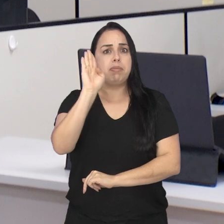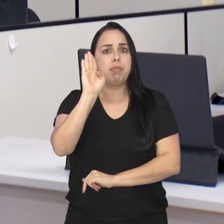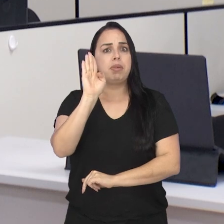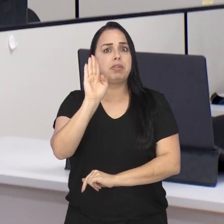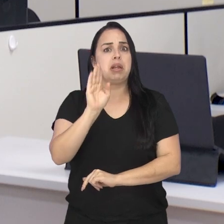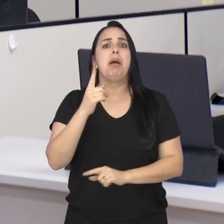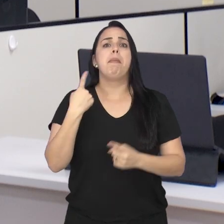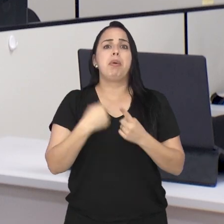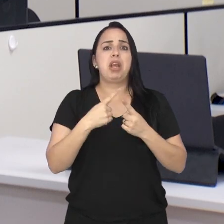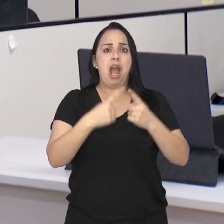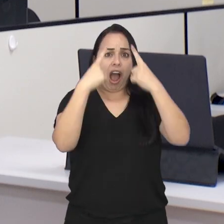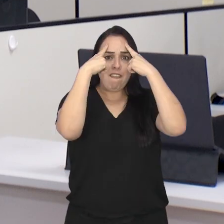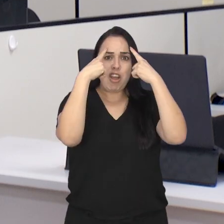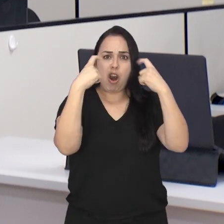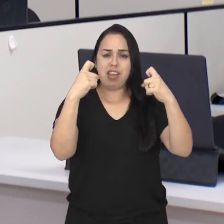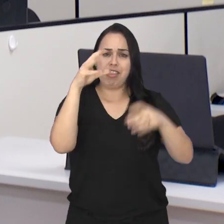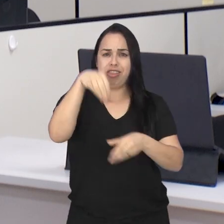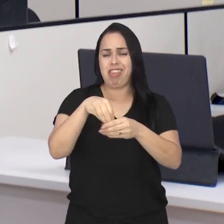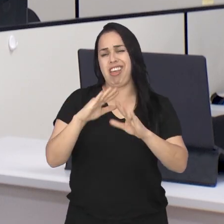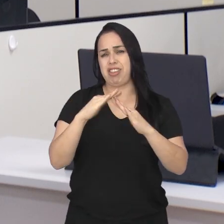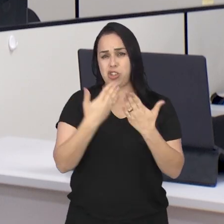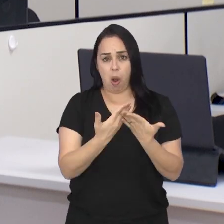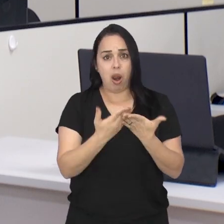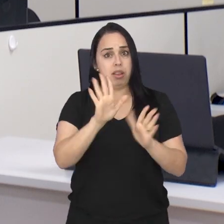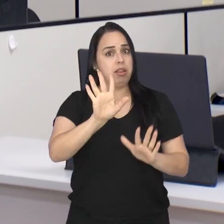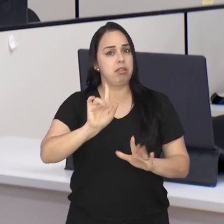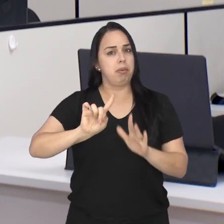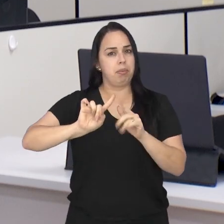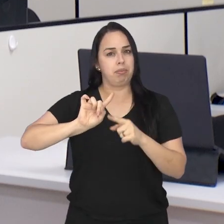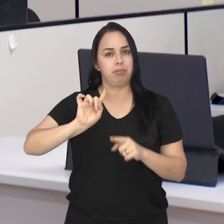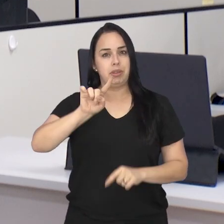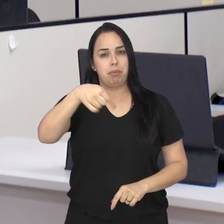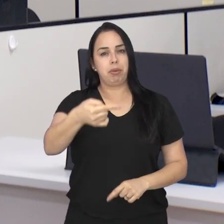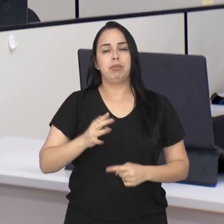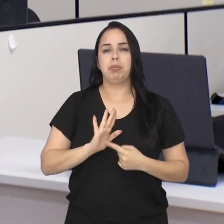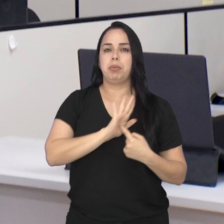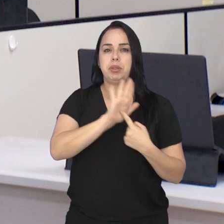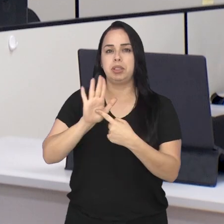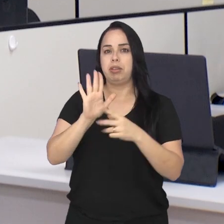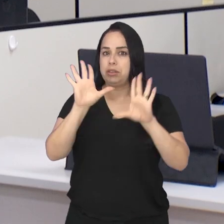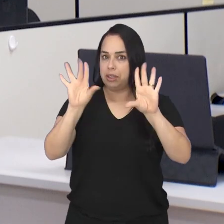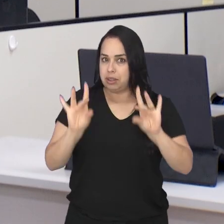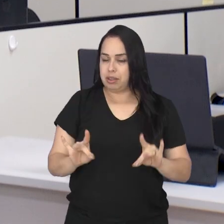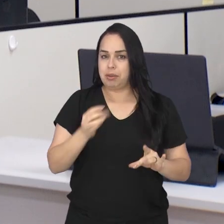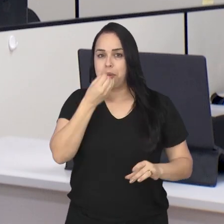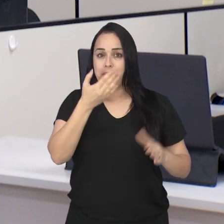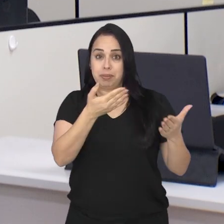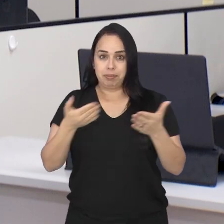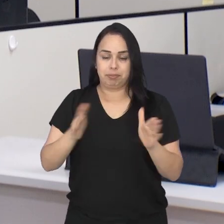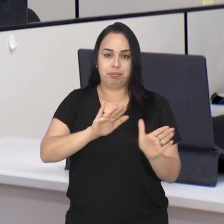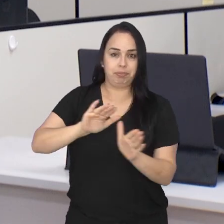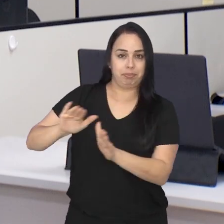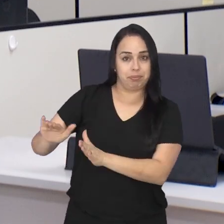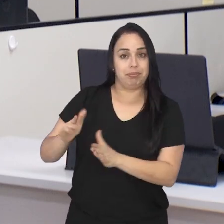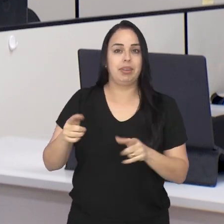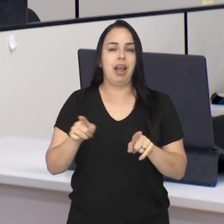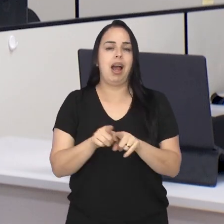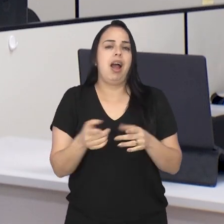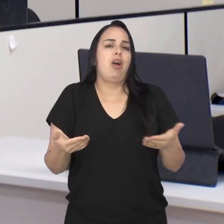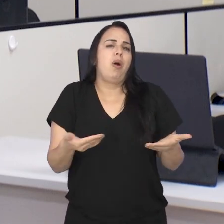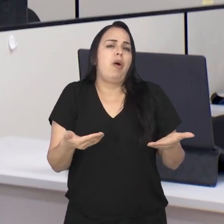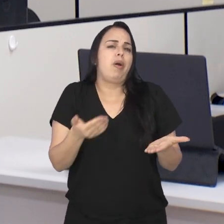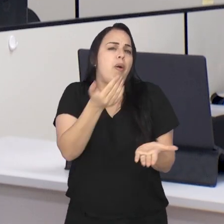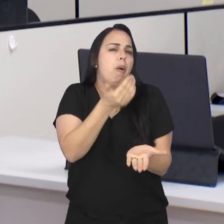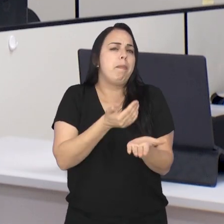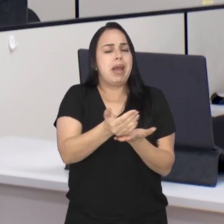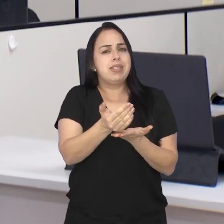da onda de violência no ambiente escolar daqui a pouco os detalhes então para você seja você também muito bem vindo tá e a gente